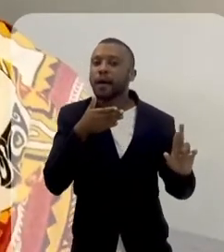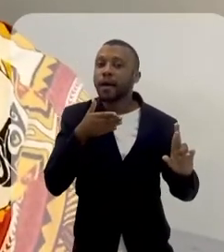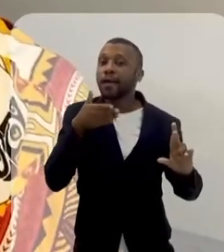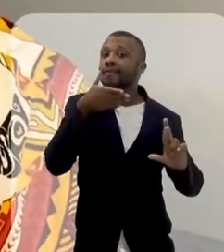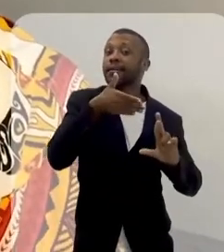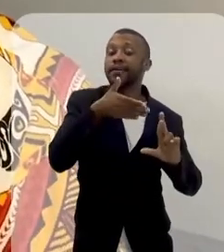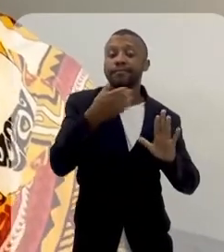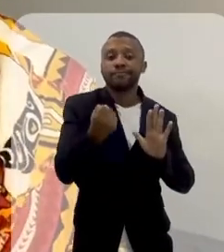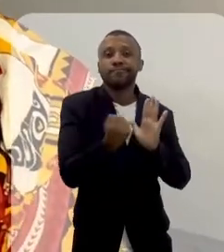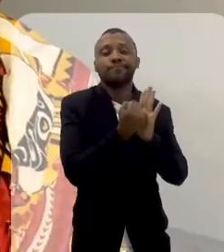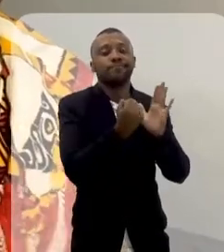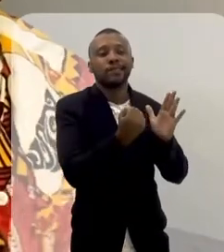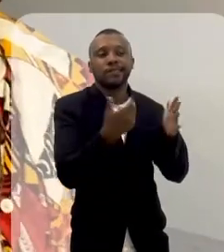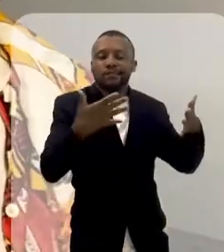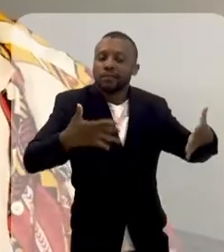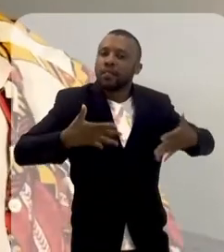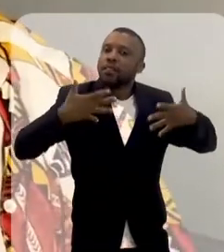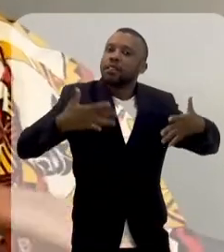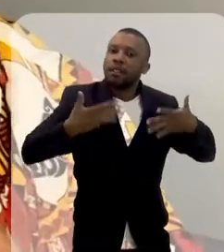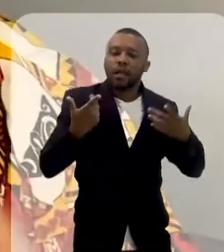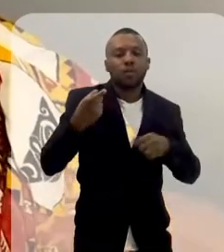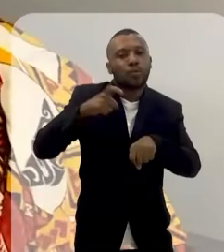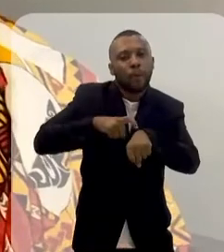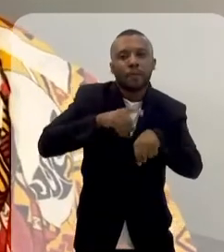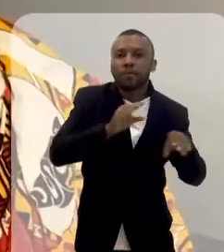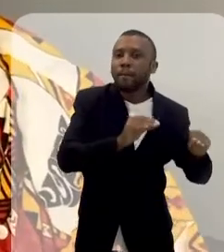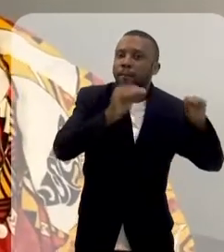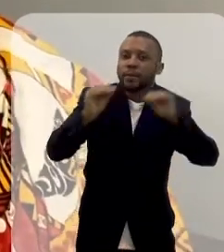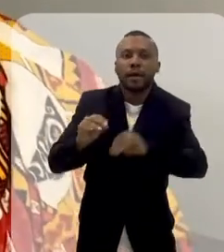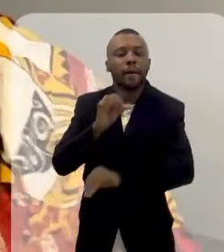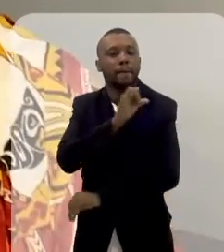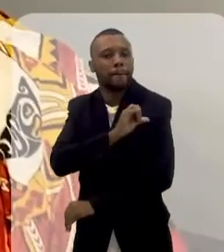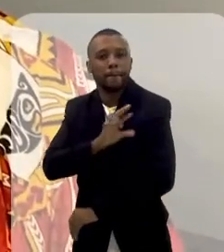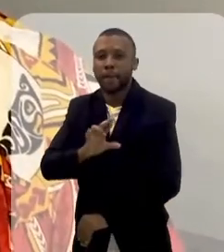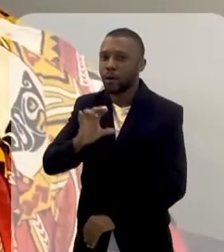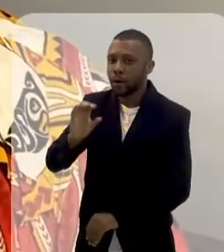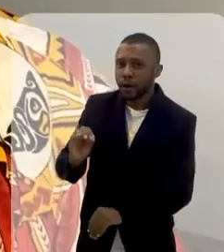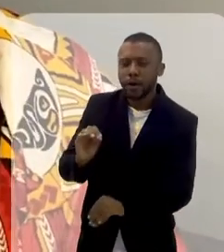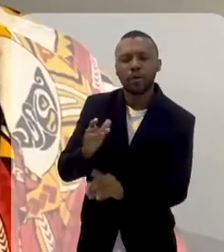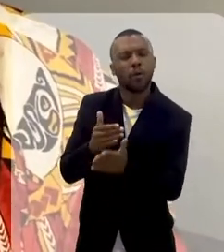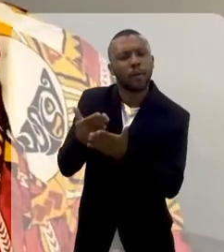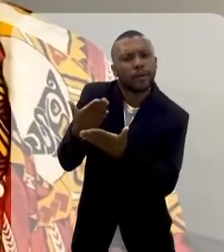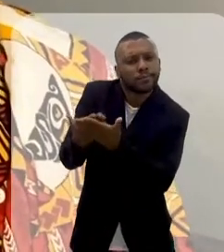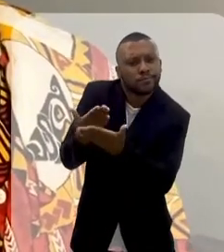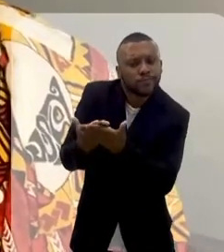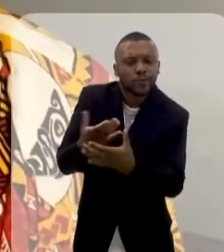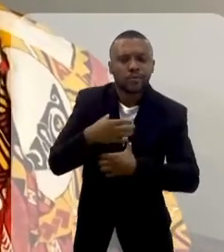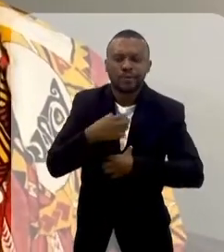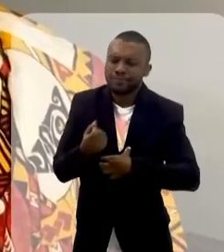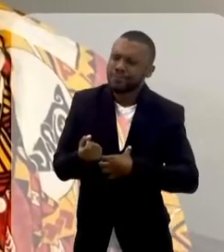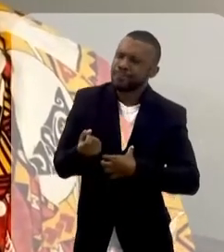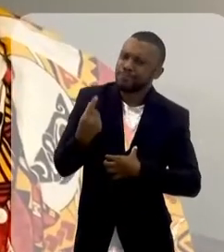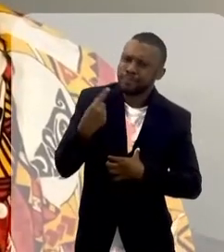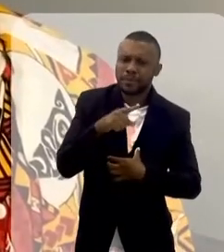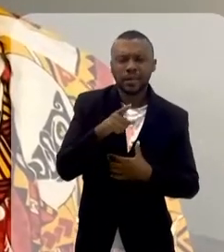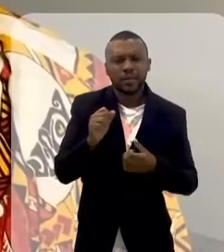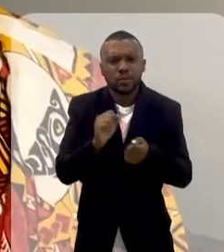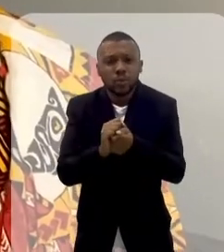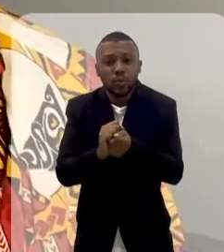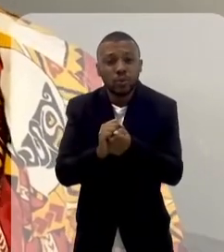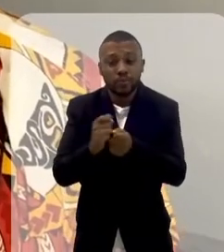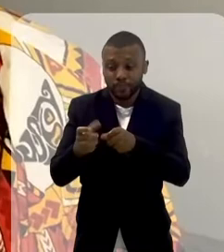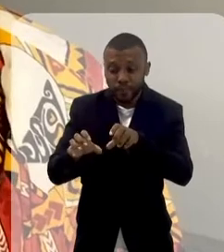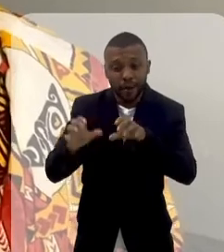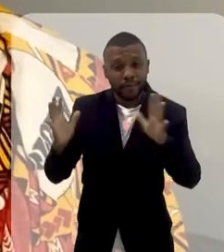foi o que me incentivou a tudo na vida, quando eu mudei para o Rio de Janeiro, quando eu fiz tudo. Então hoje é muito engraçado ter eles juntos,